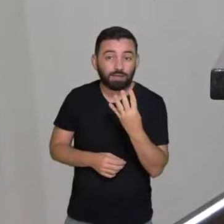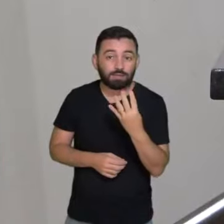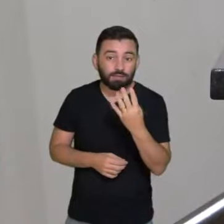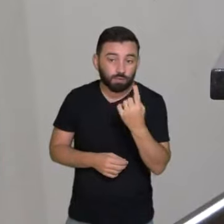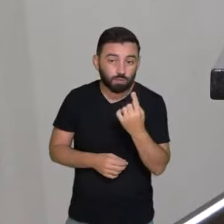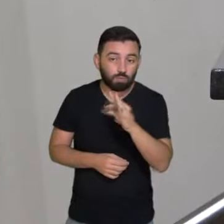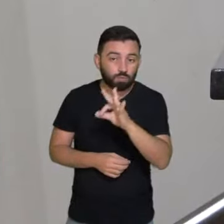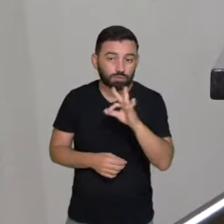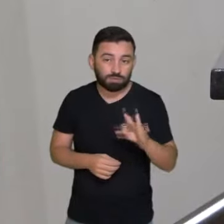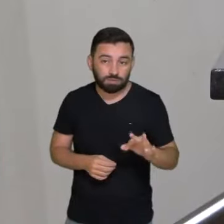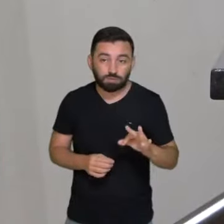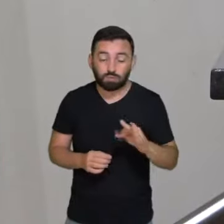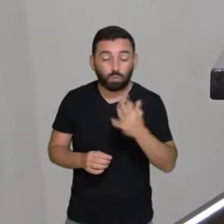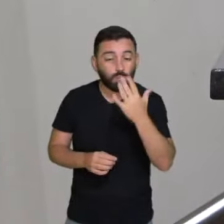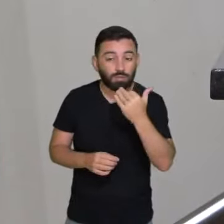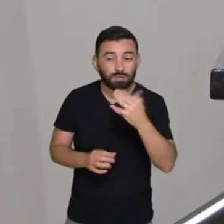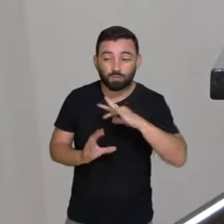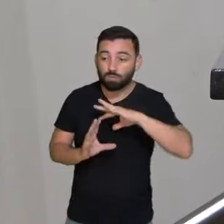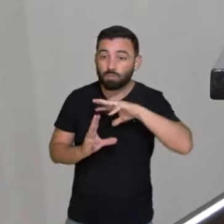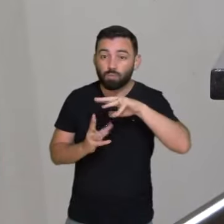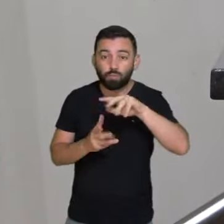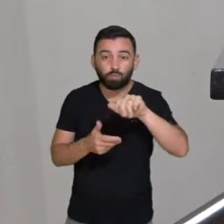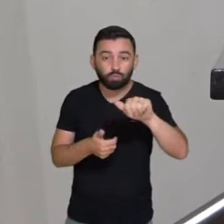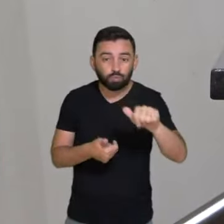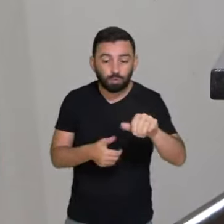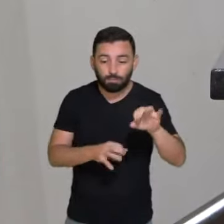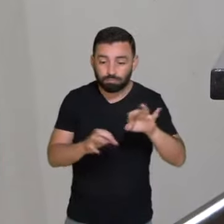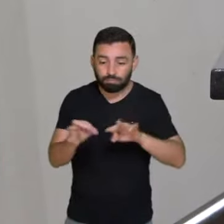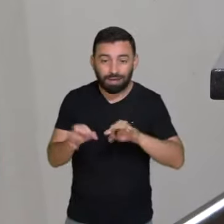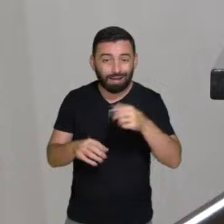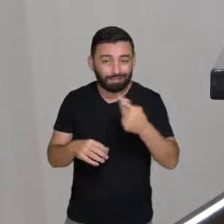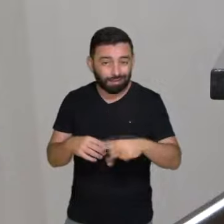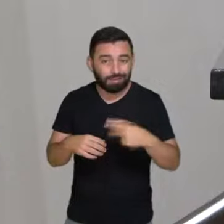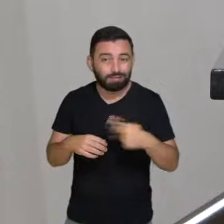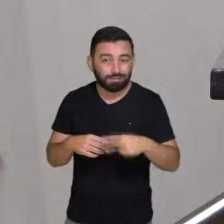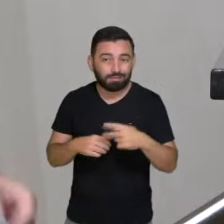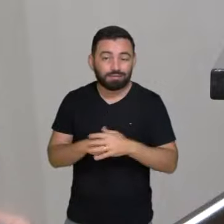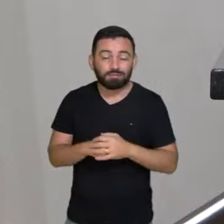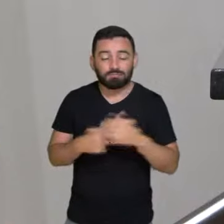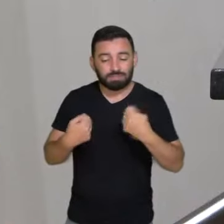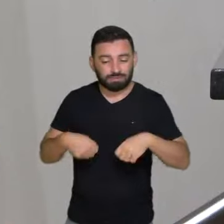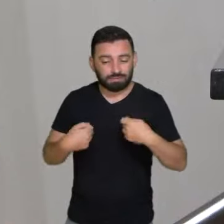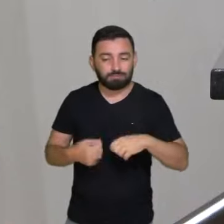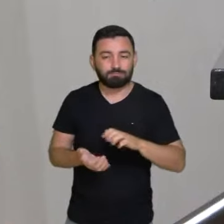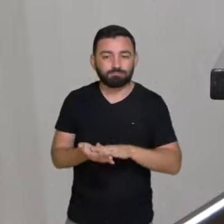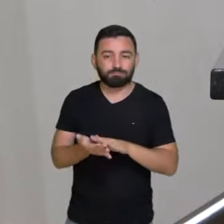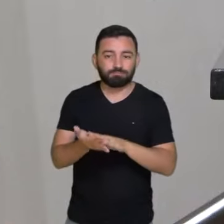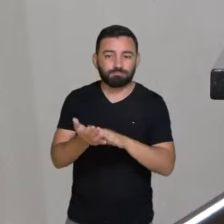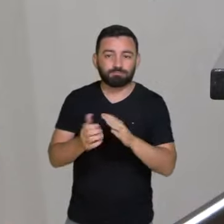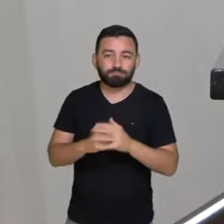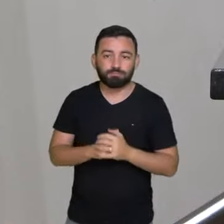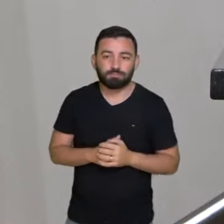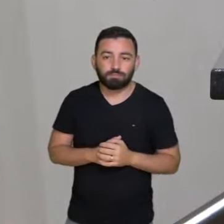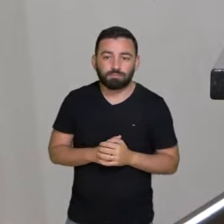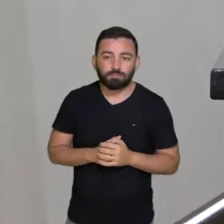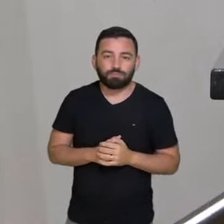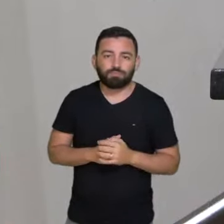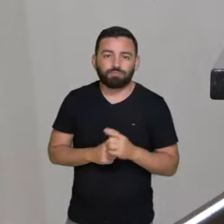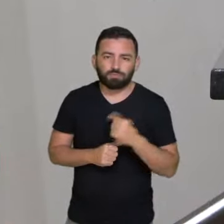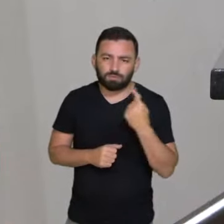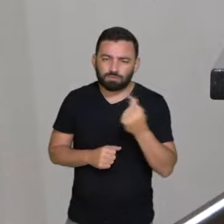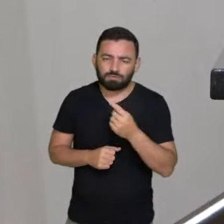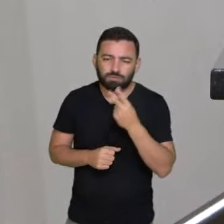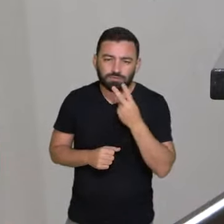41% do alimento no mundo. O agro que tem que ser homenageado. Na gestão Bolsonaro, e aqui eu